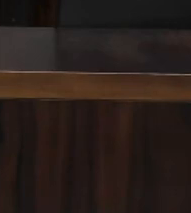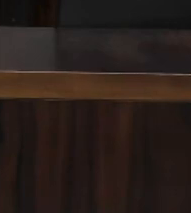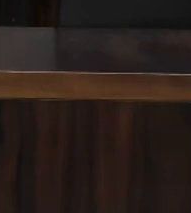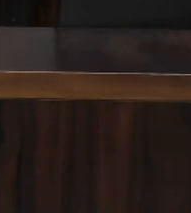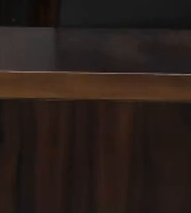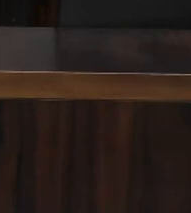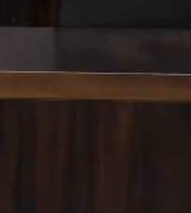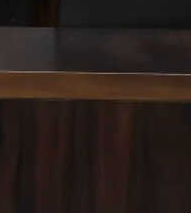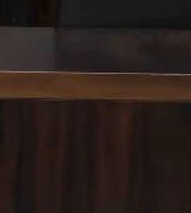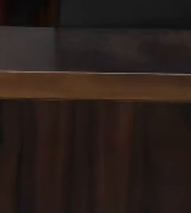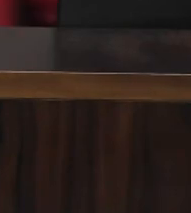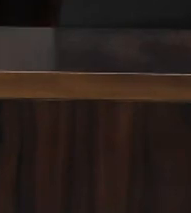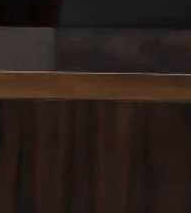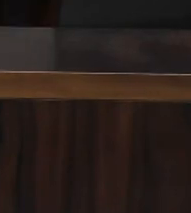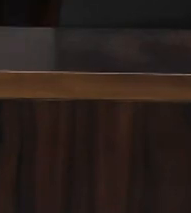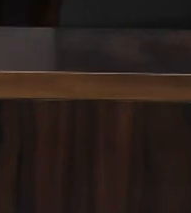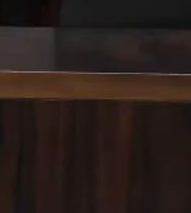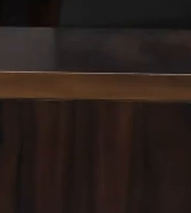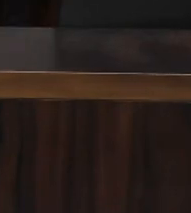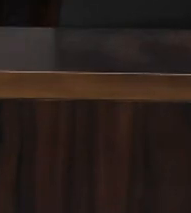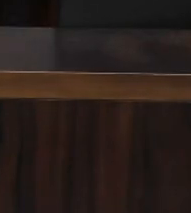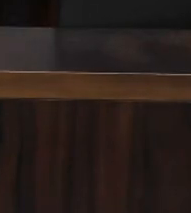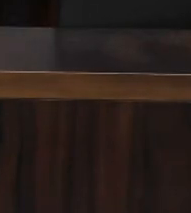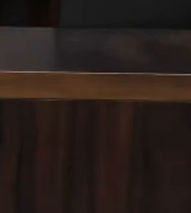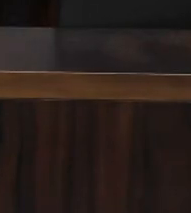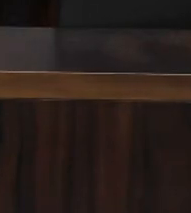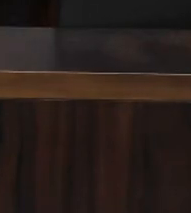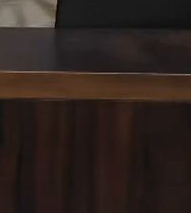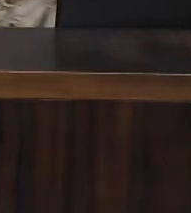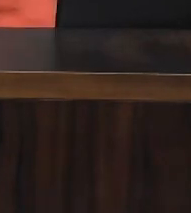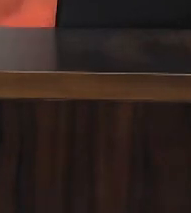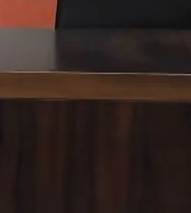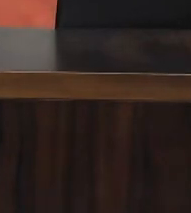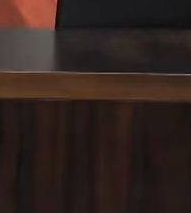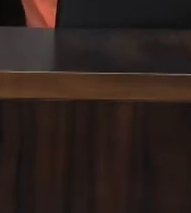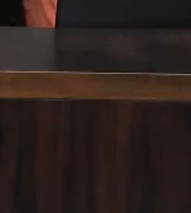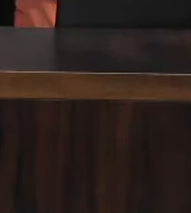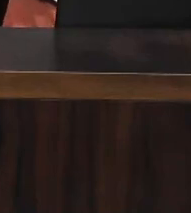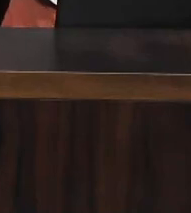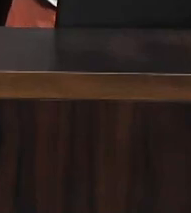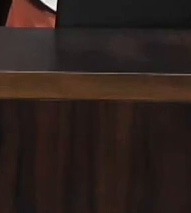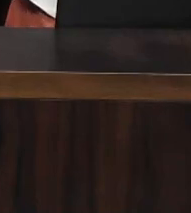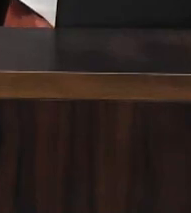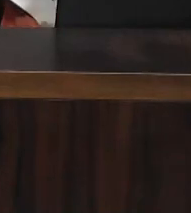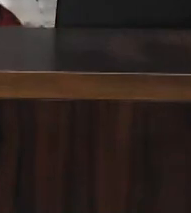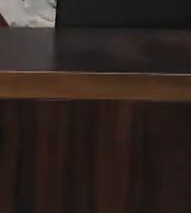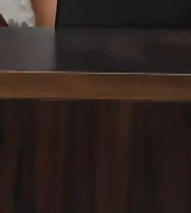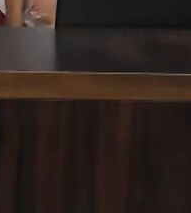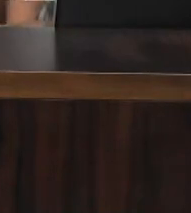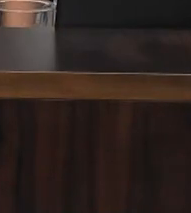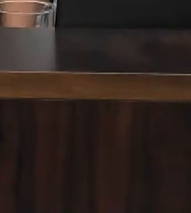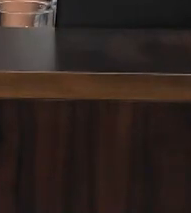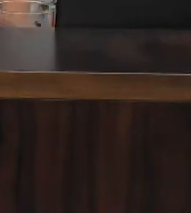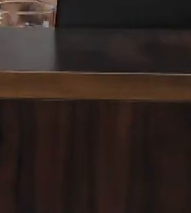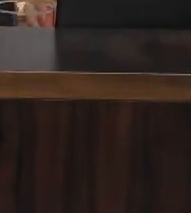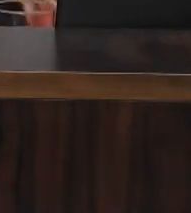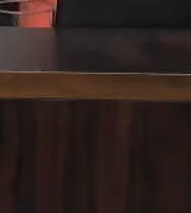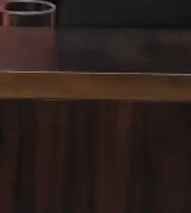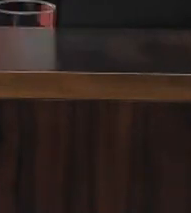deputado Márcio Canella, que dispõe sobre política estadual de prevenção e tratamento da